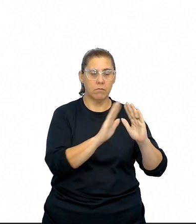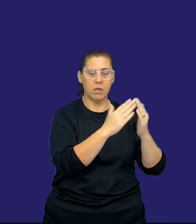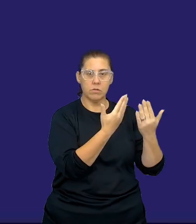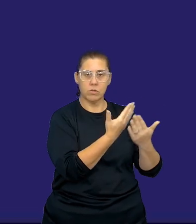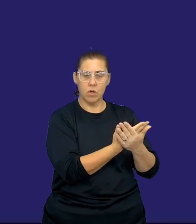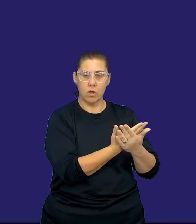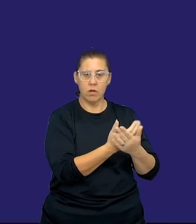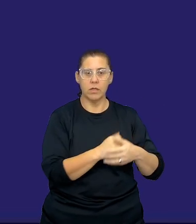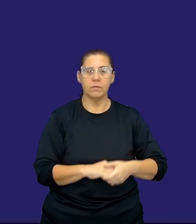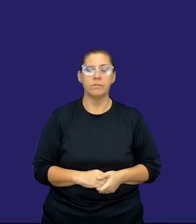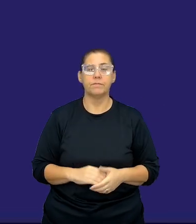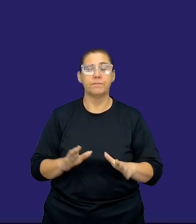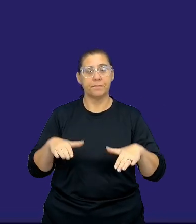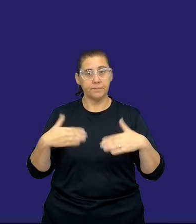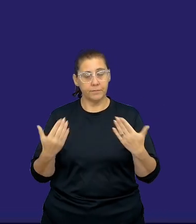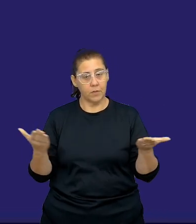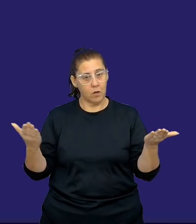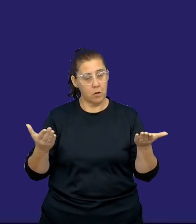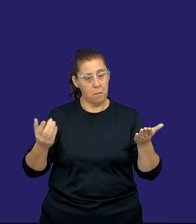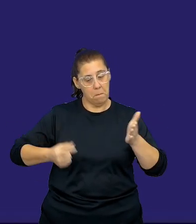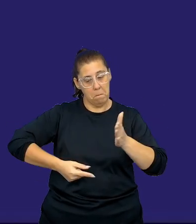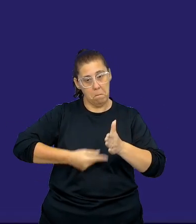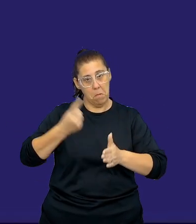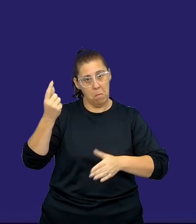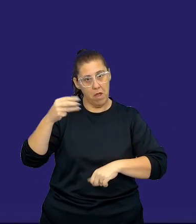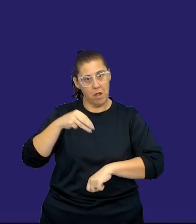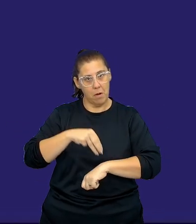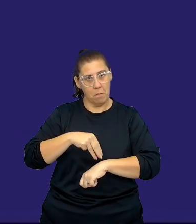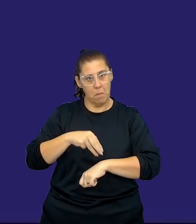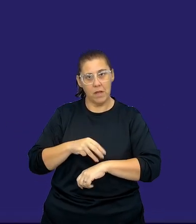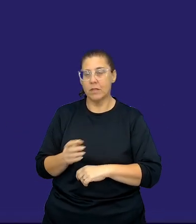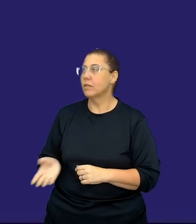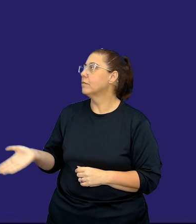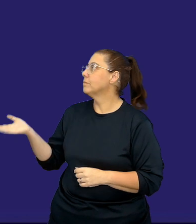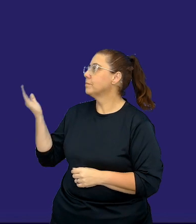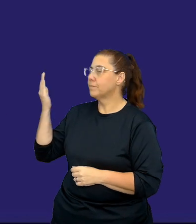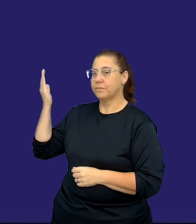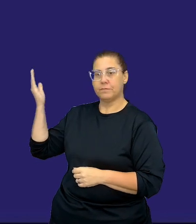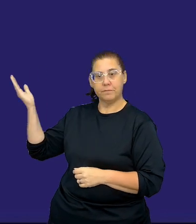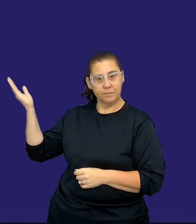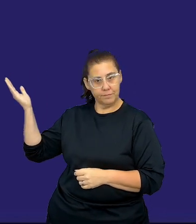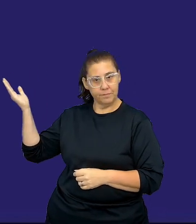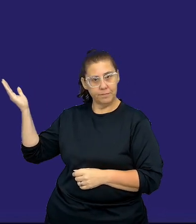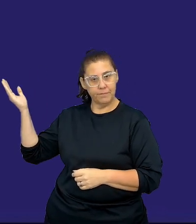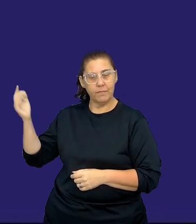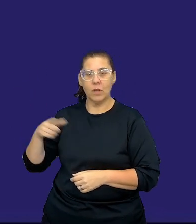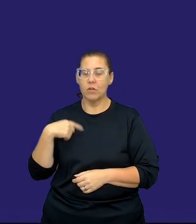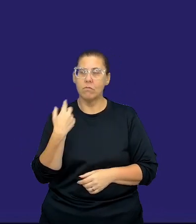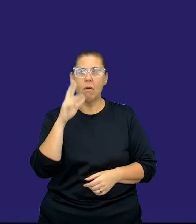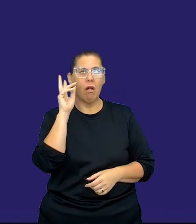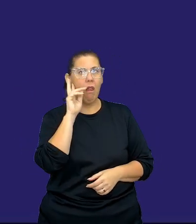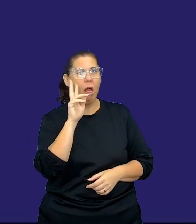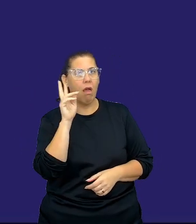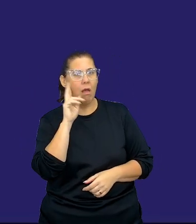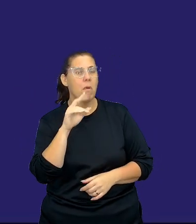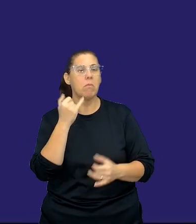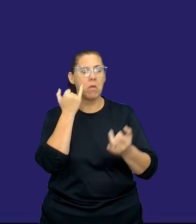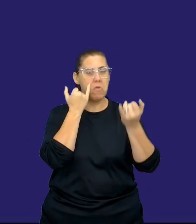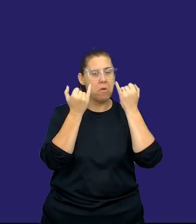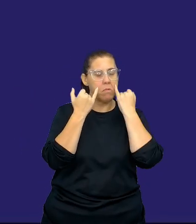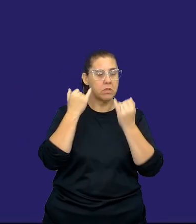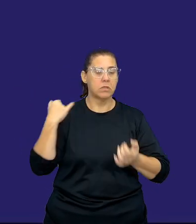escolas. Então, né, chegamos no nosso momento 1, no qual nós iremos retomar algumas